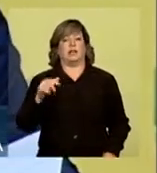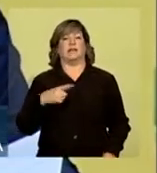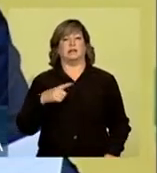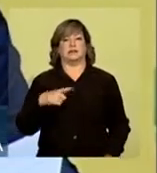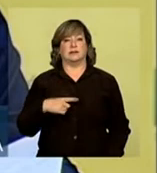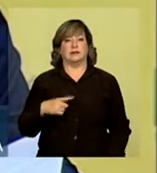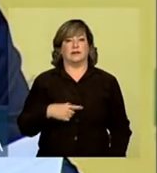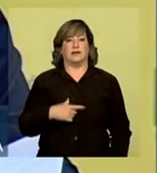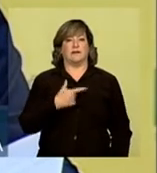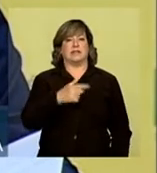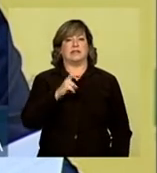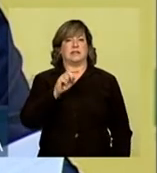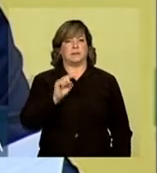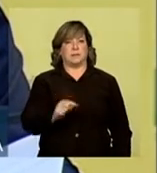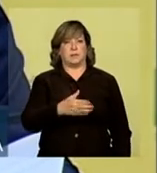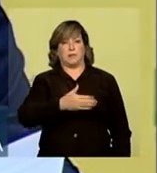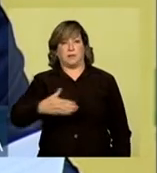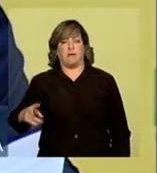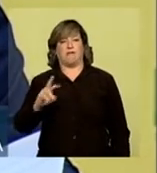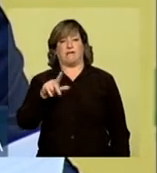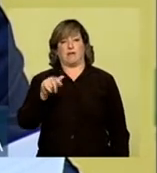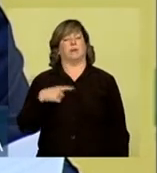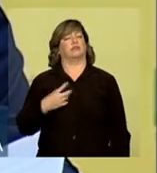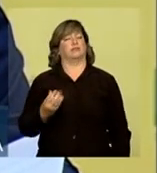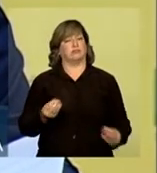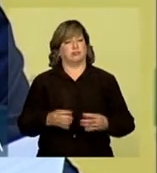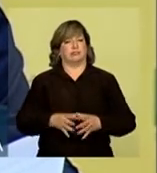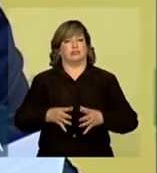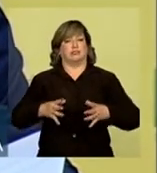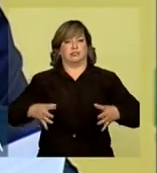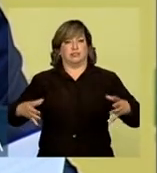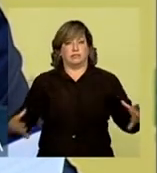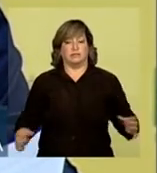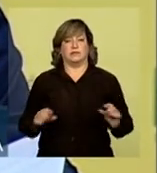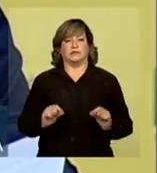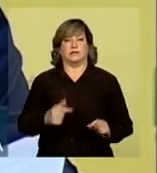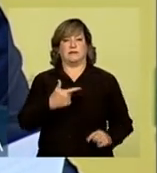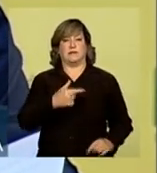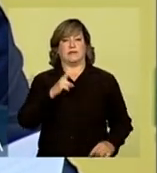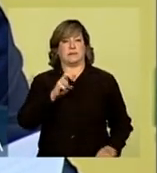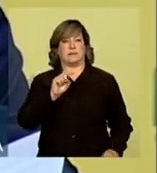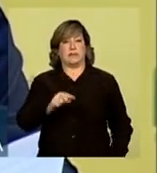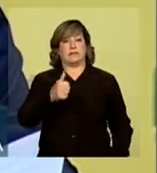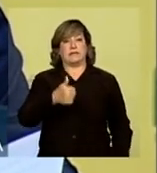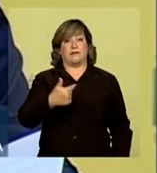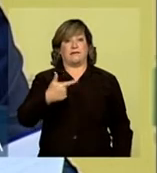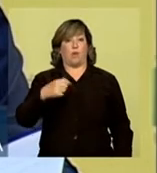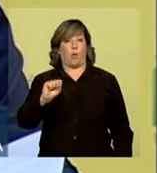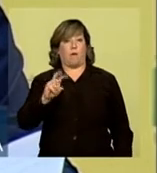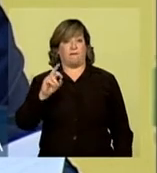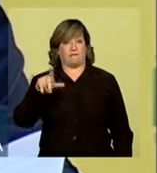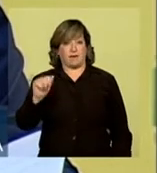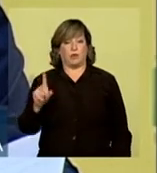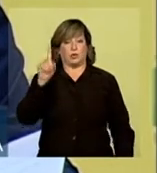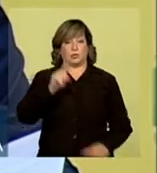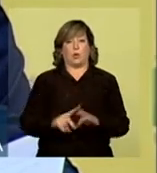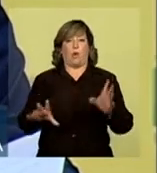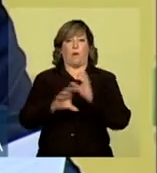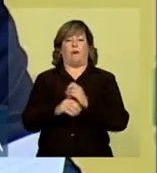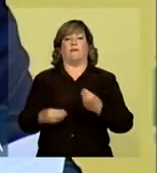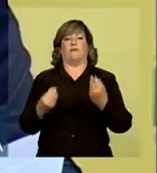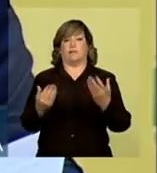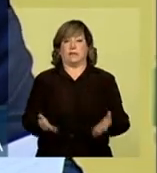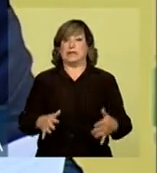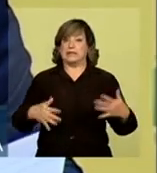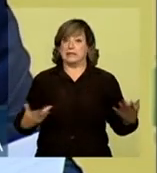25.128 vagas por uma forte expansão nas engenharias 25.128 vagas do total de ofertas